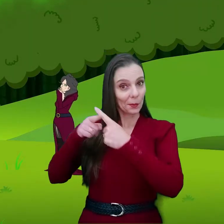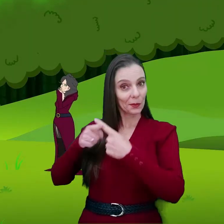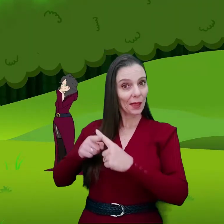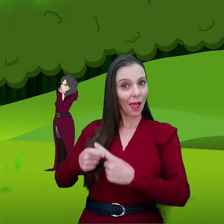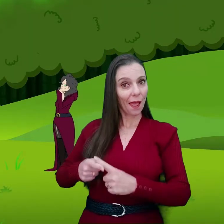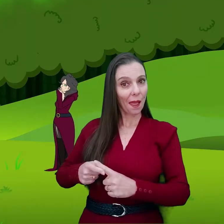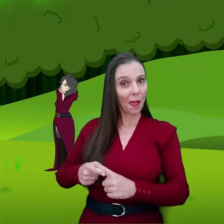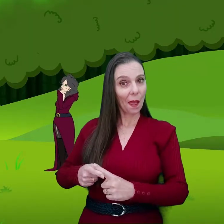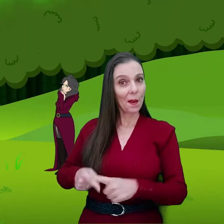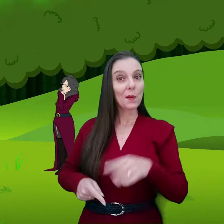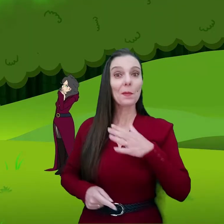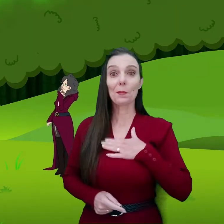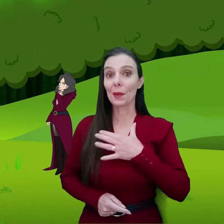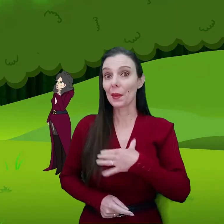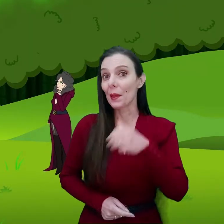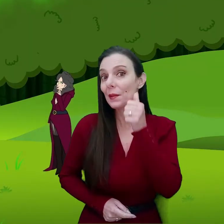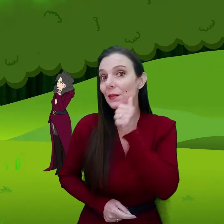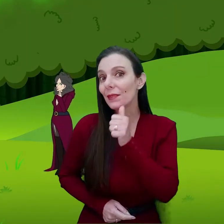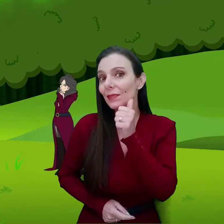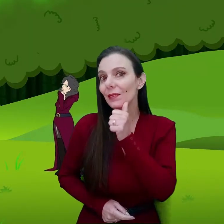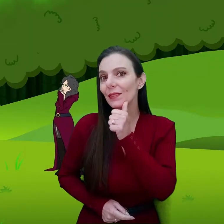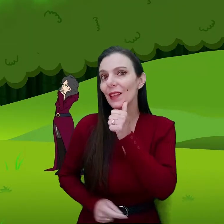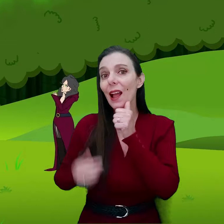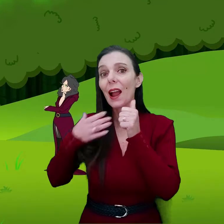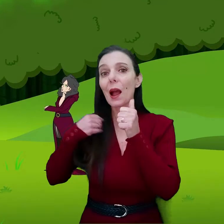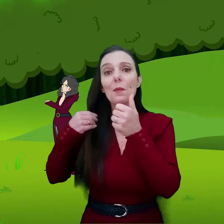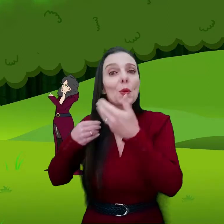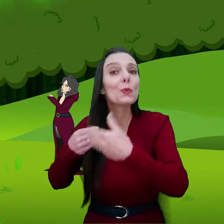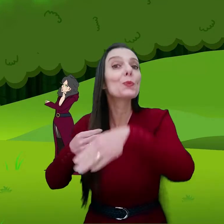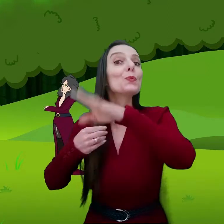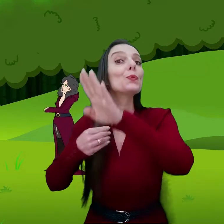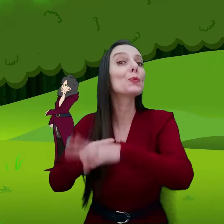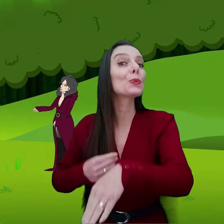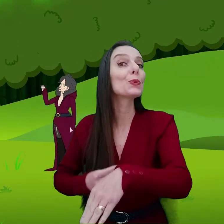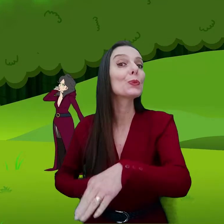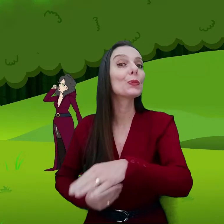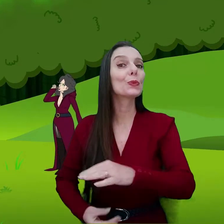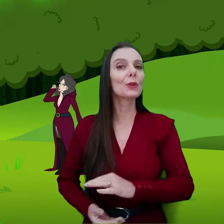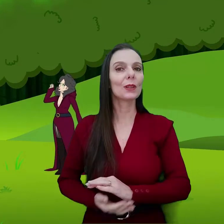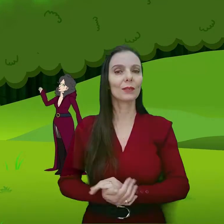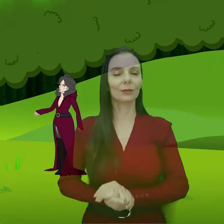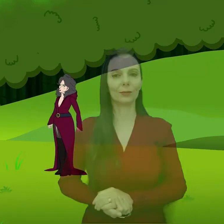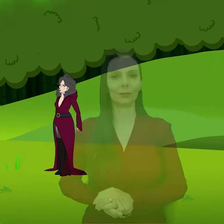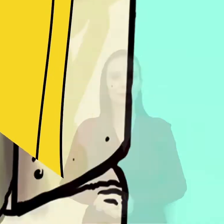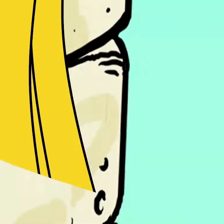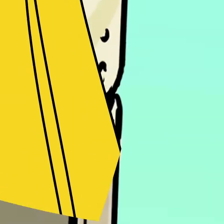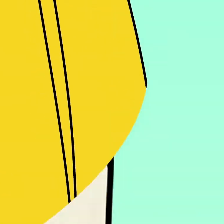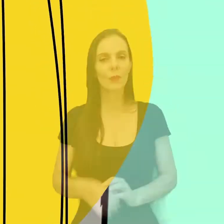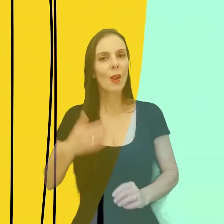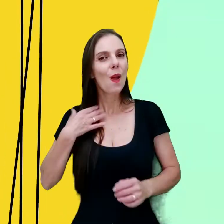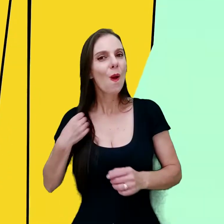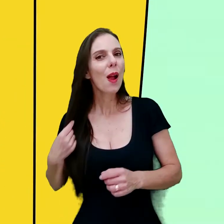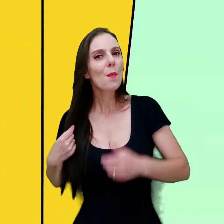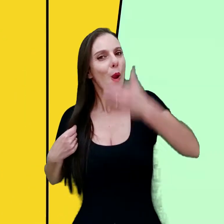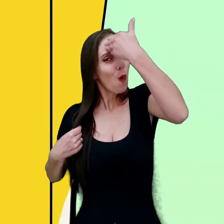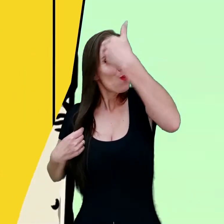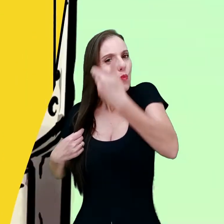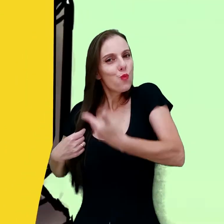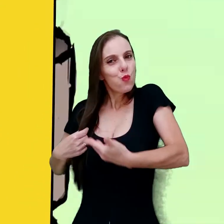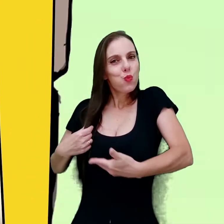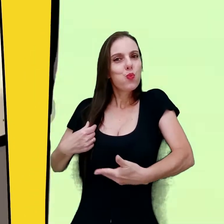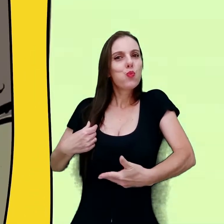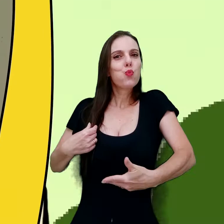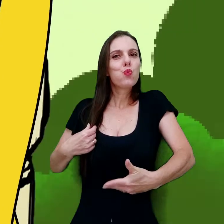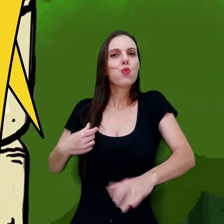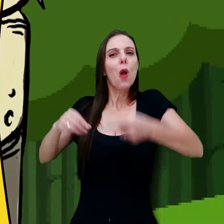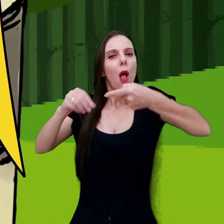Rapunzel, minha filha, jogue seu cabelo dourado para baixo. Seu cabelo agora